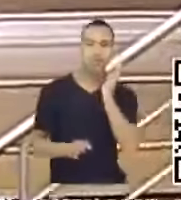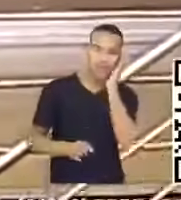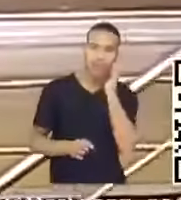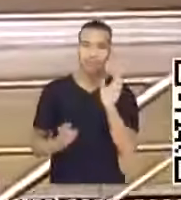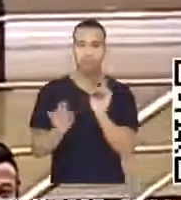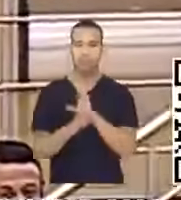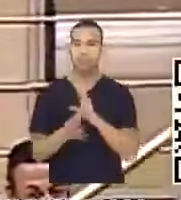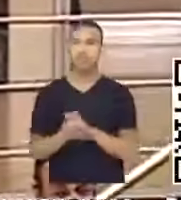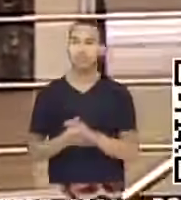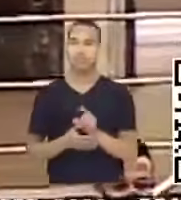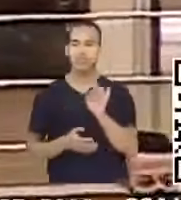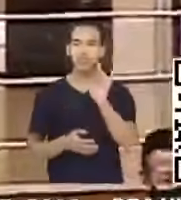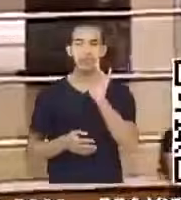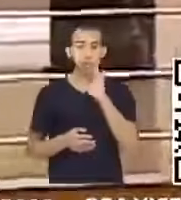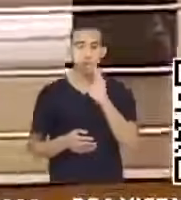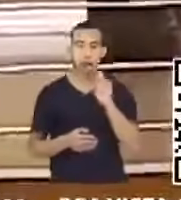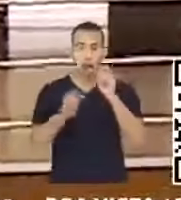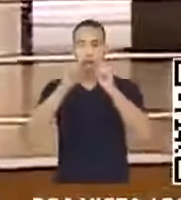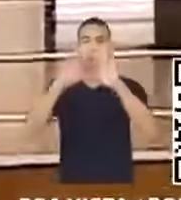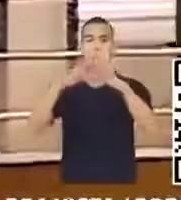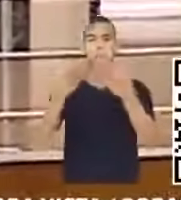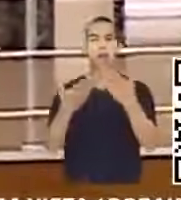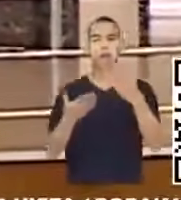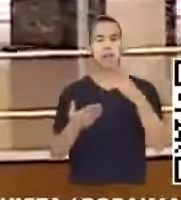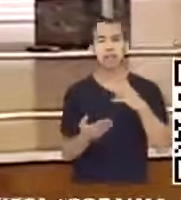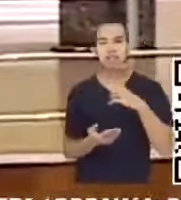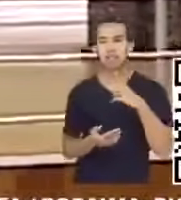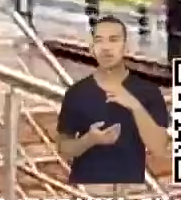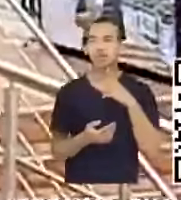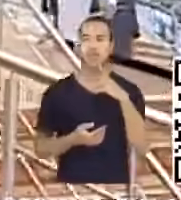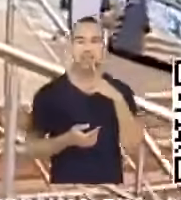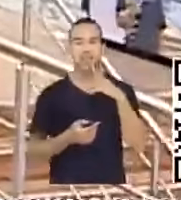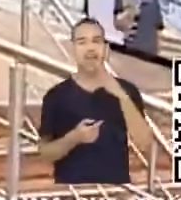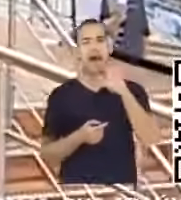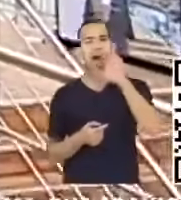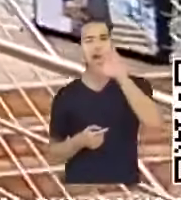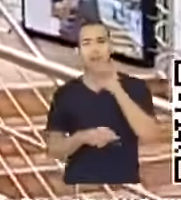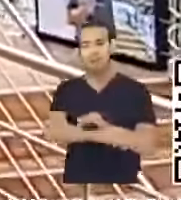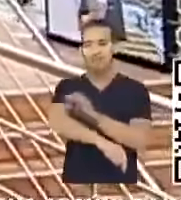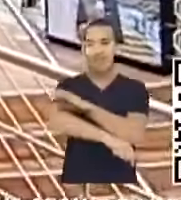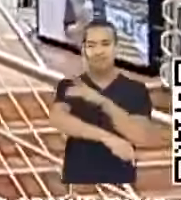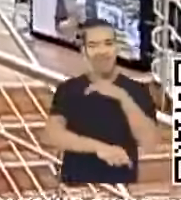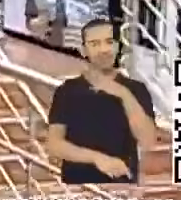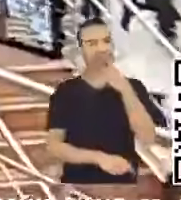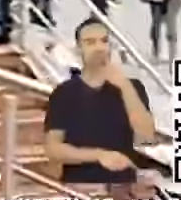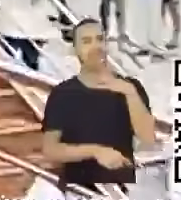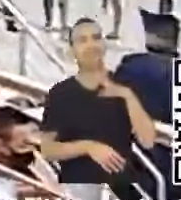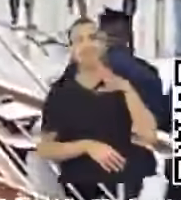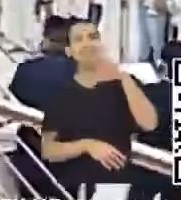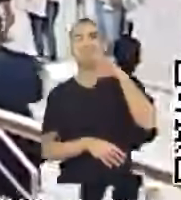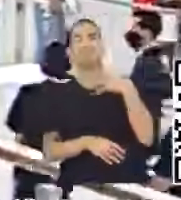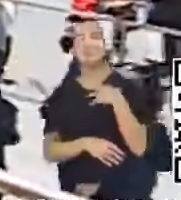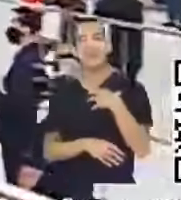já acordo quando a moça vem o fim do bafo dela a brincadeira mas